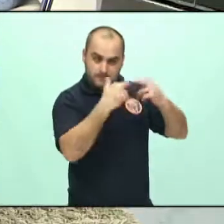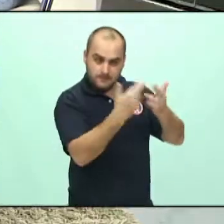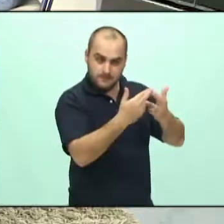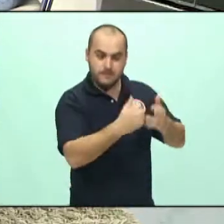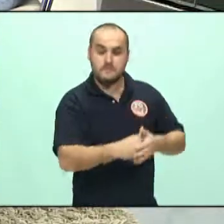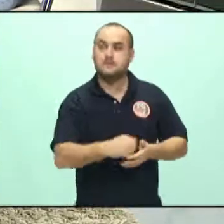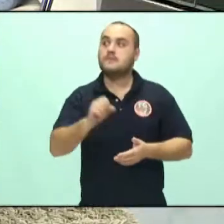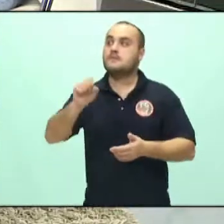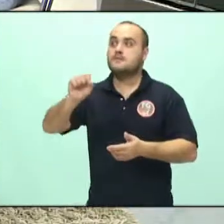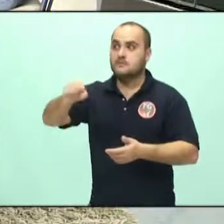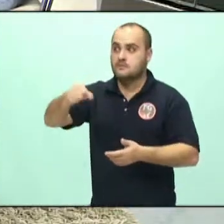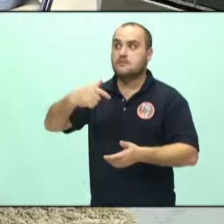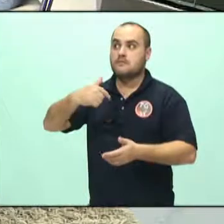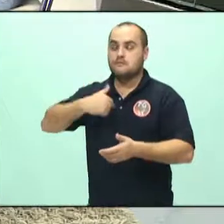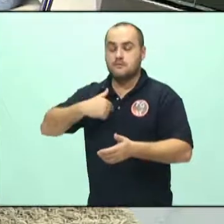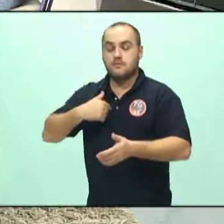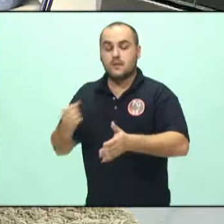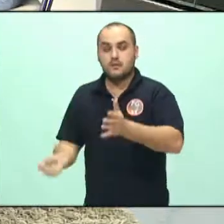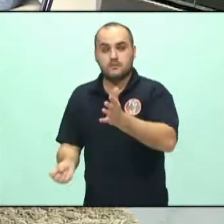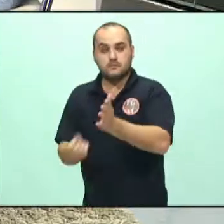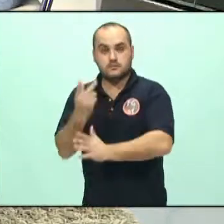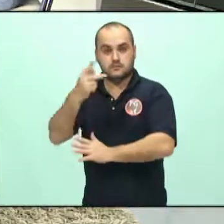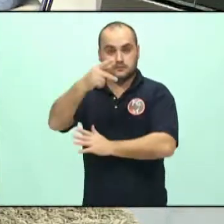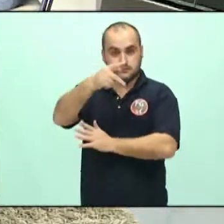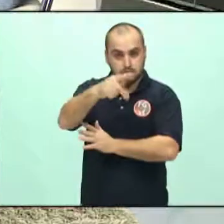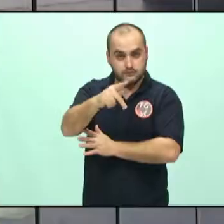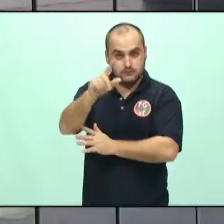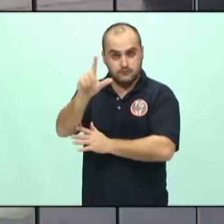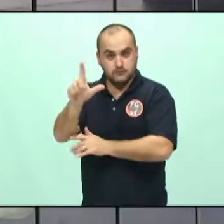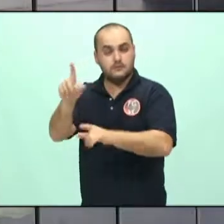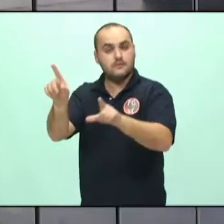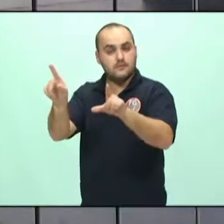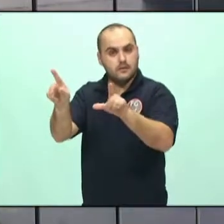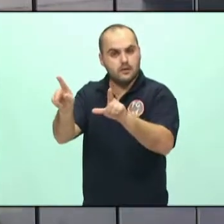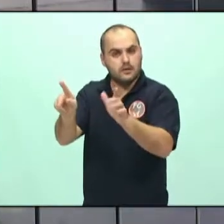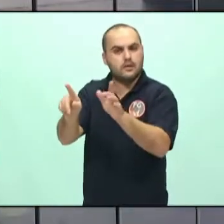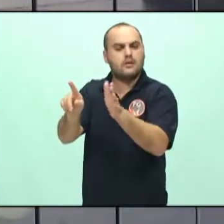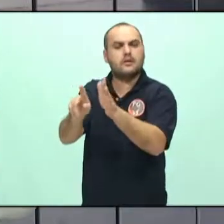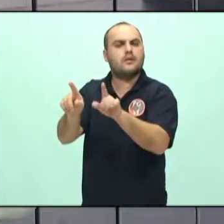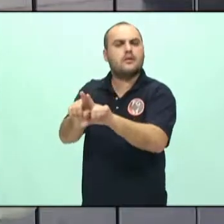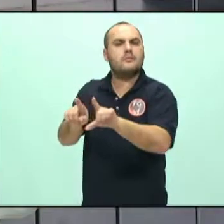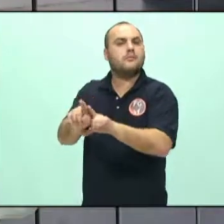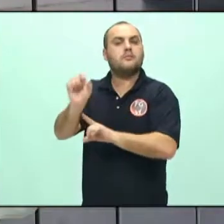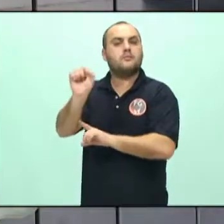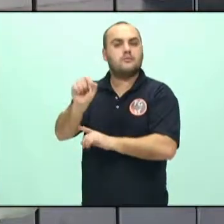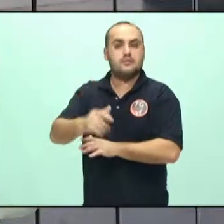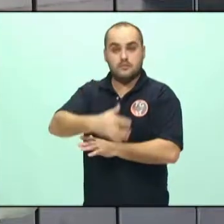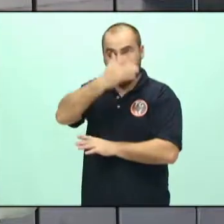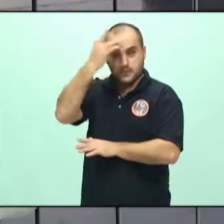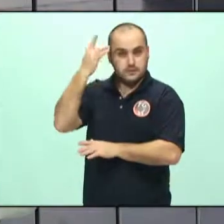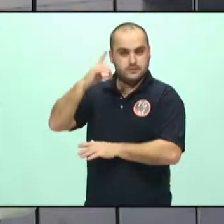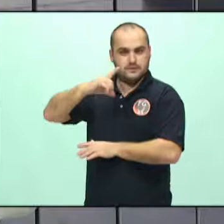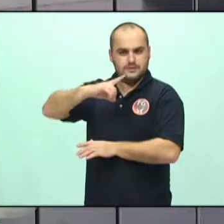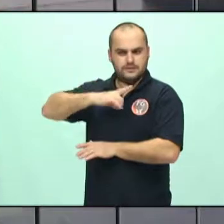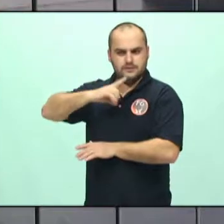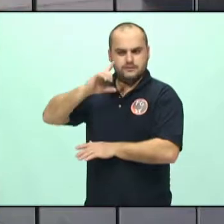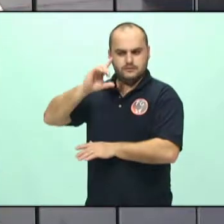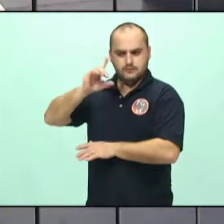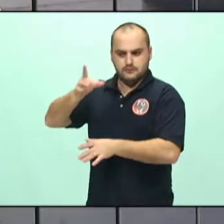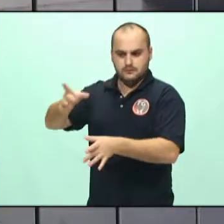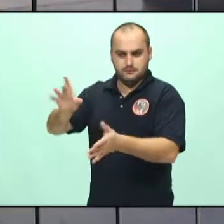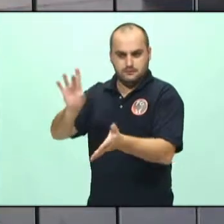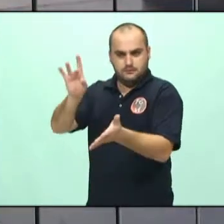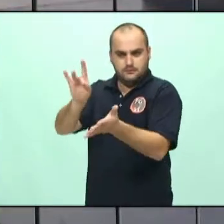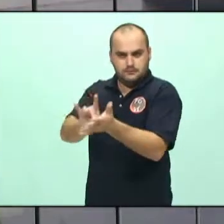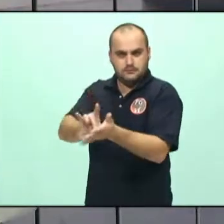um projeto de lei também para que as pessoas detectadas com câncer não